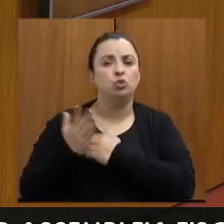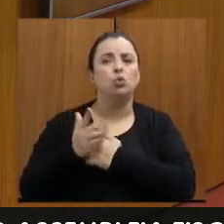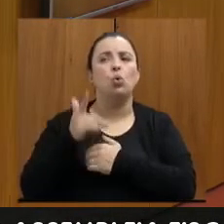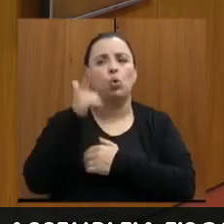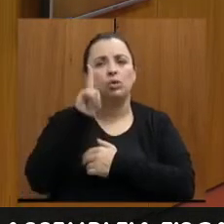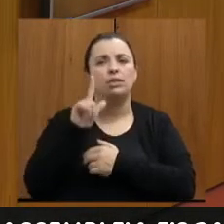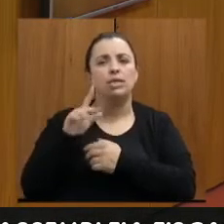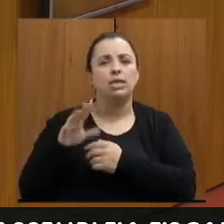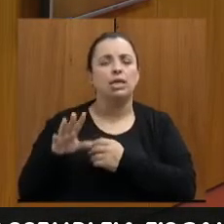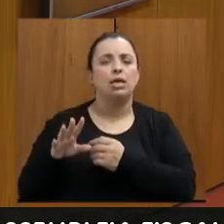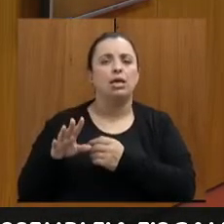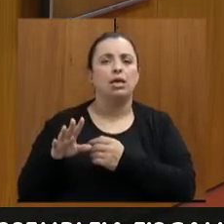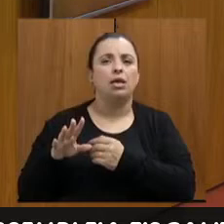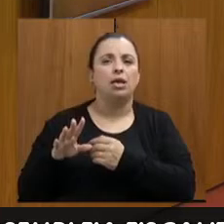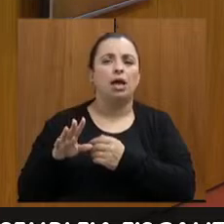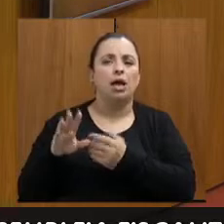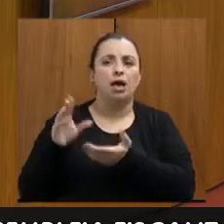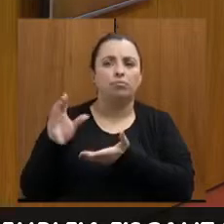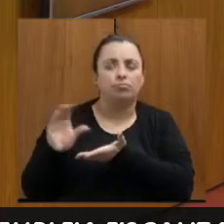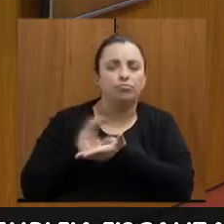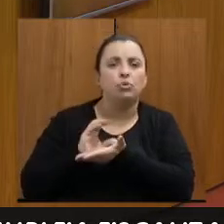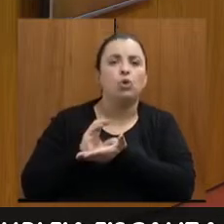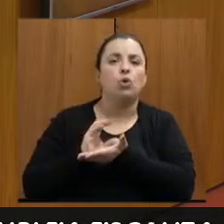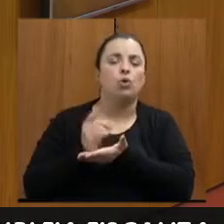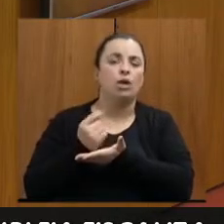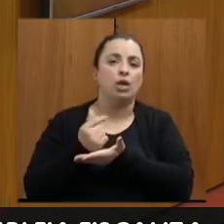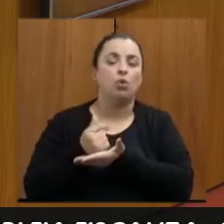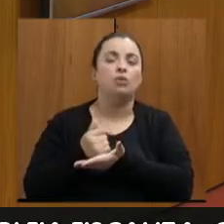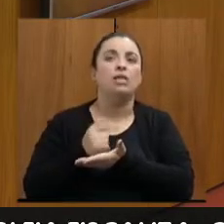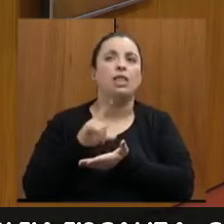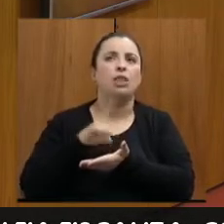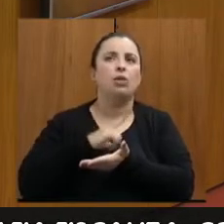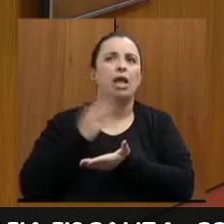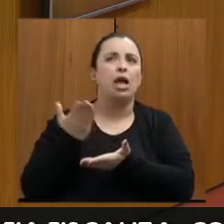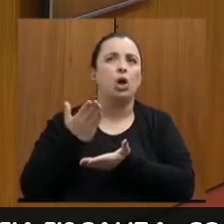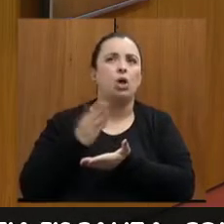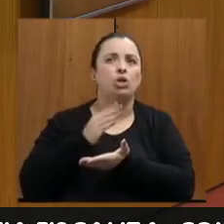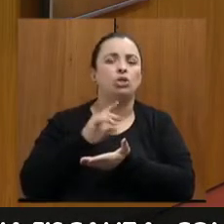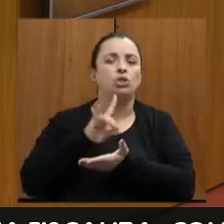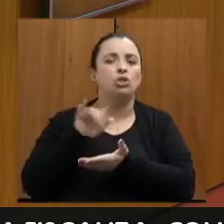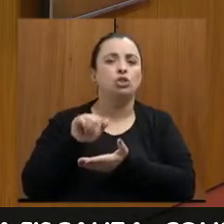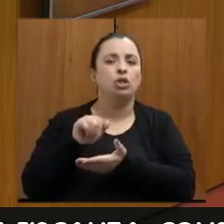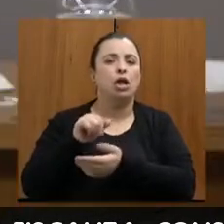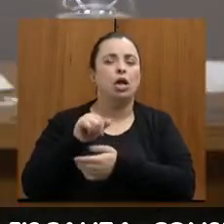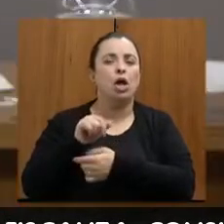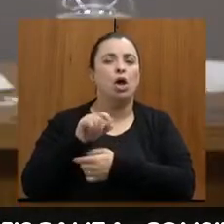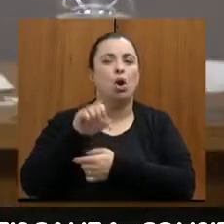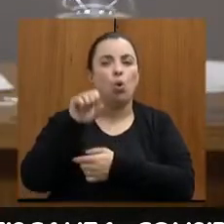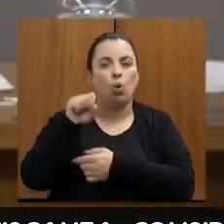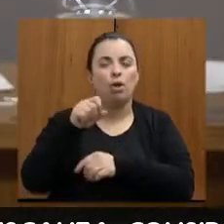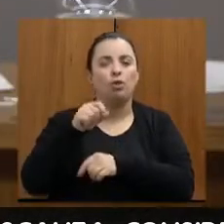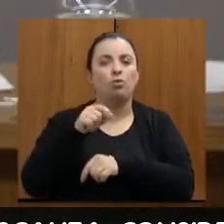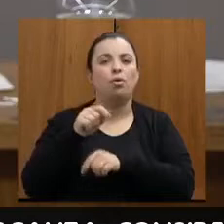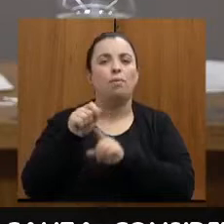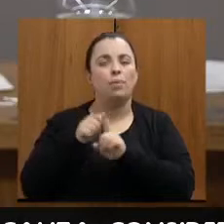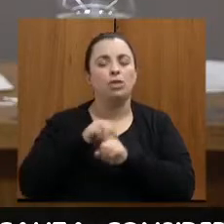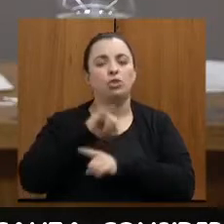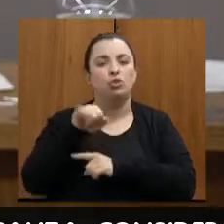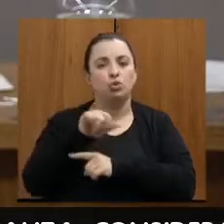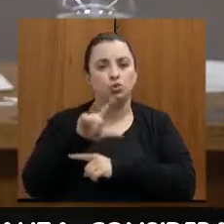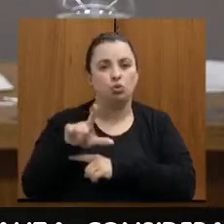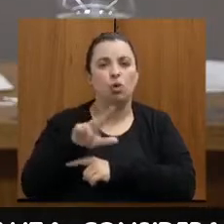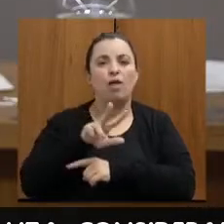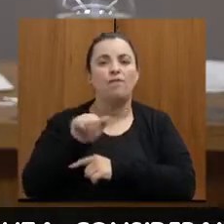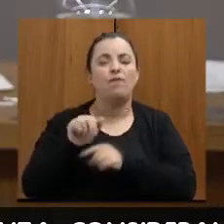temos abertura dos envelopes agora marcados um dia oito de julho teve um pequeno adiamento de uma semana a pedido